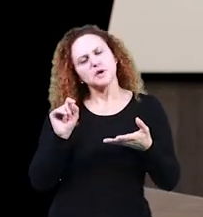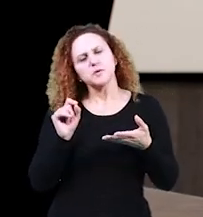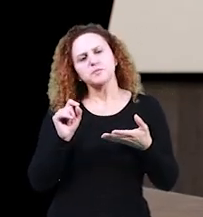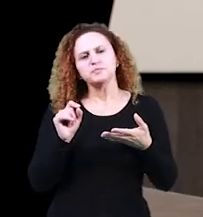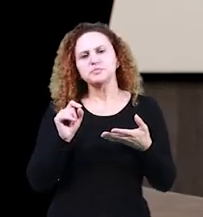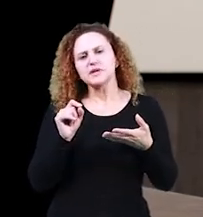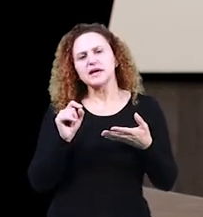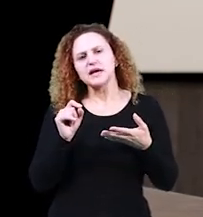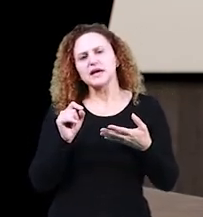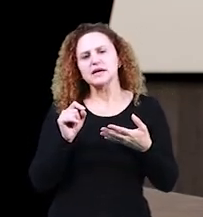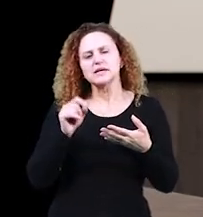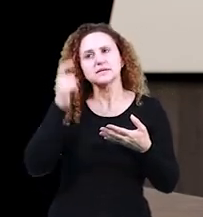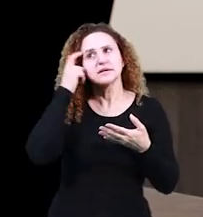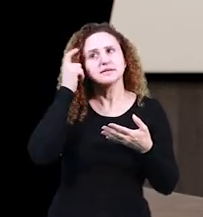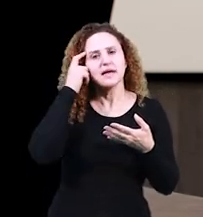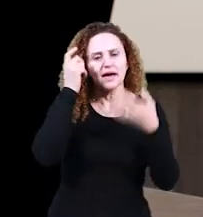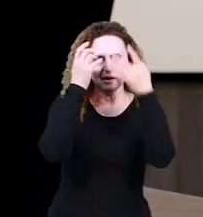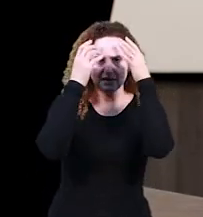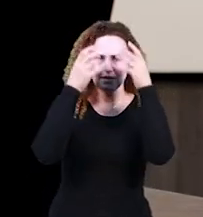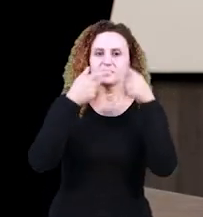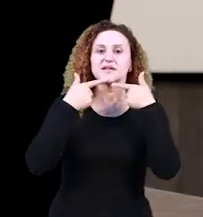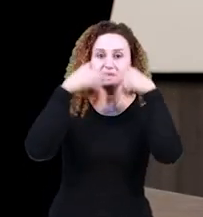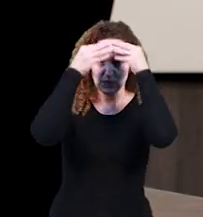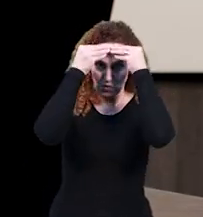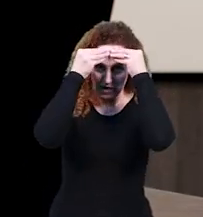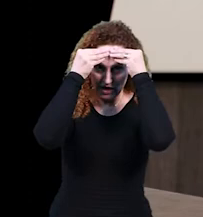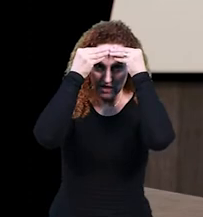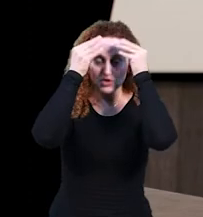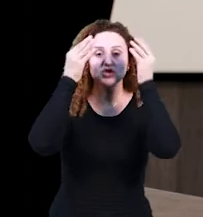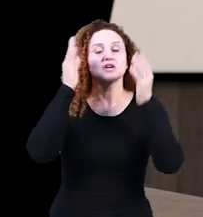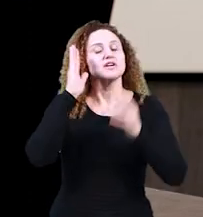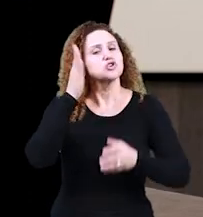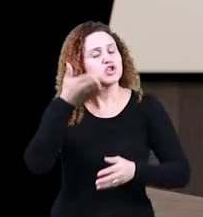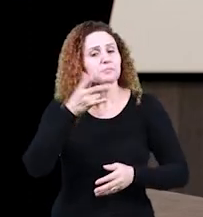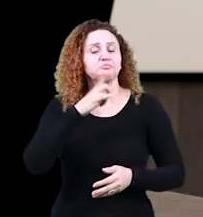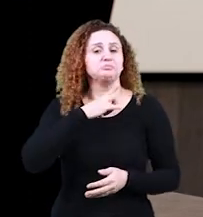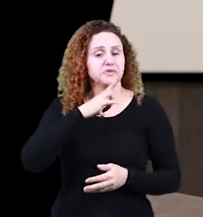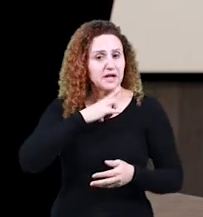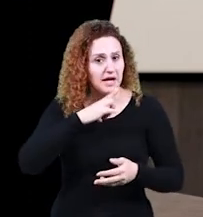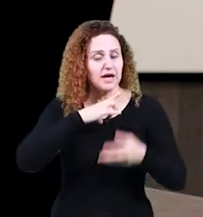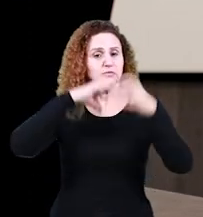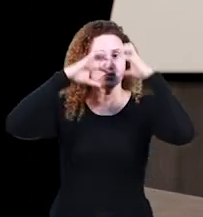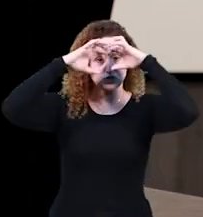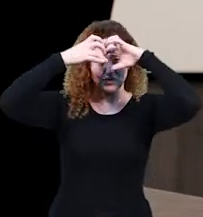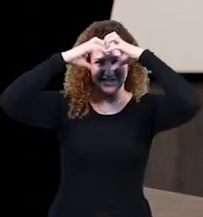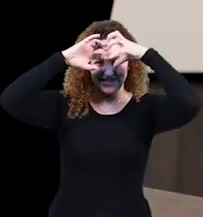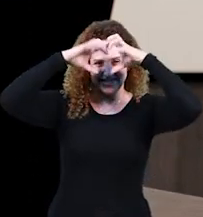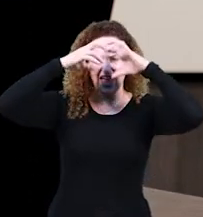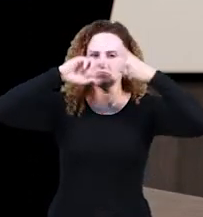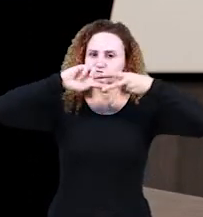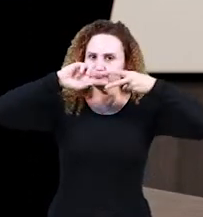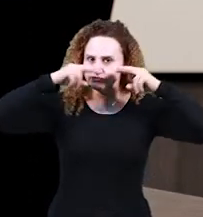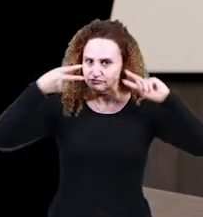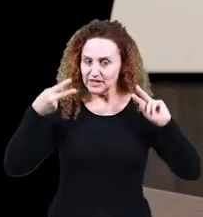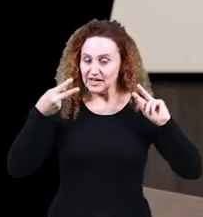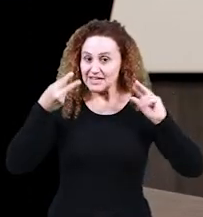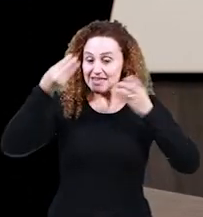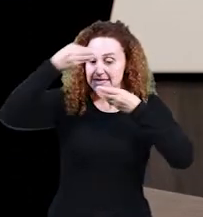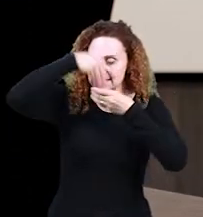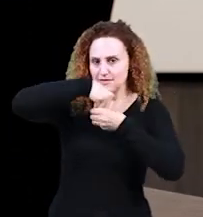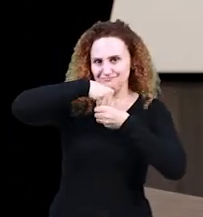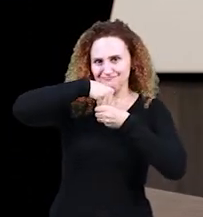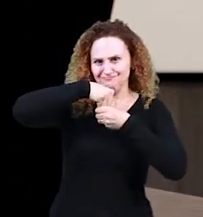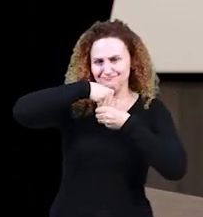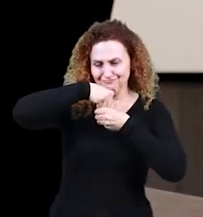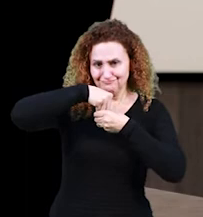essa concepção de linguagem né como eu já disse nós já trazemos no nosso cérebro uma gramática